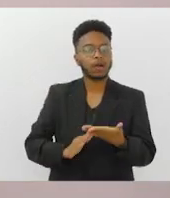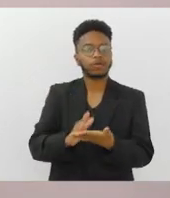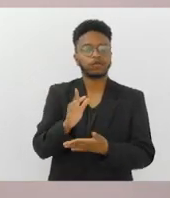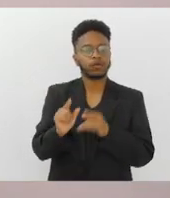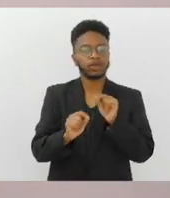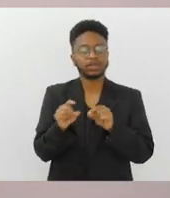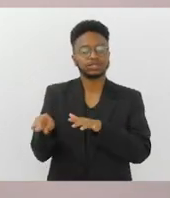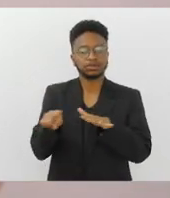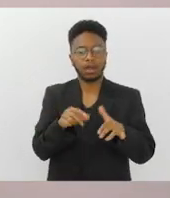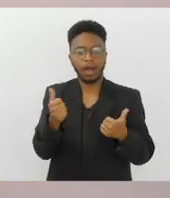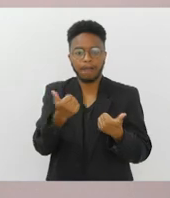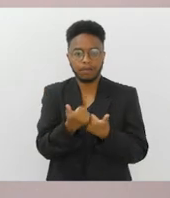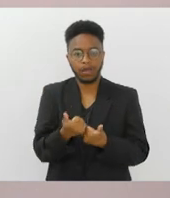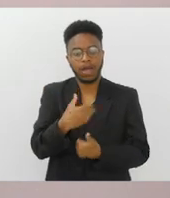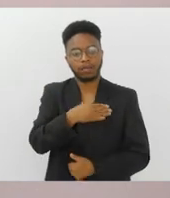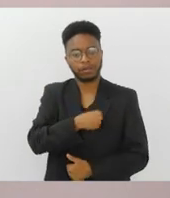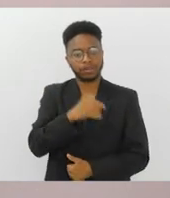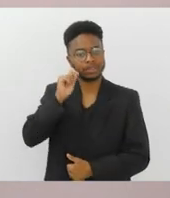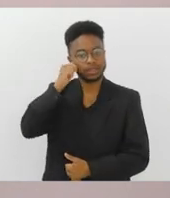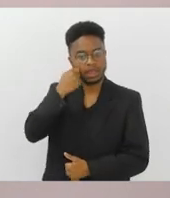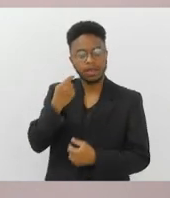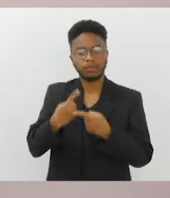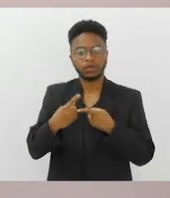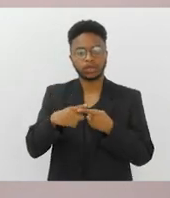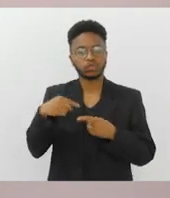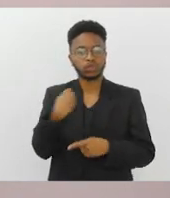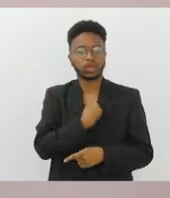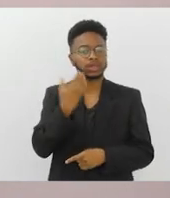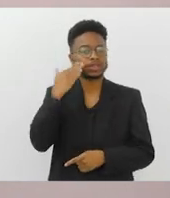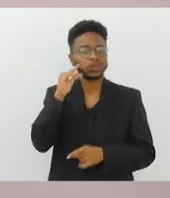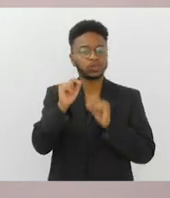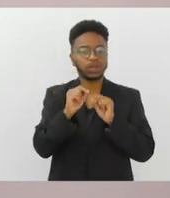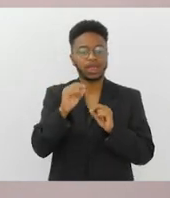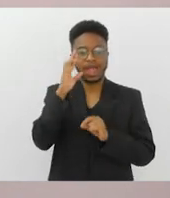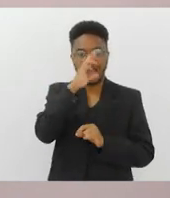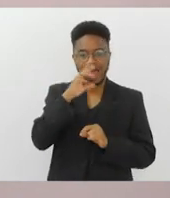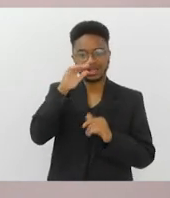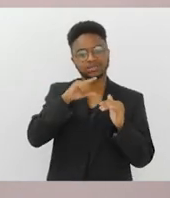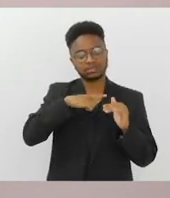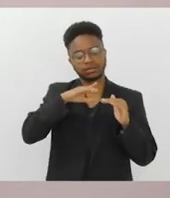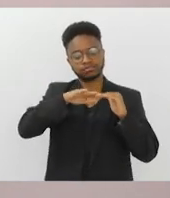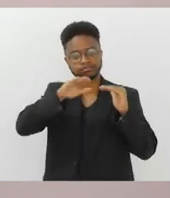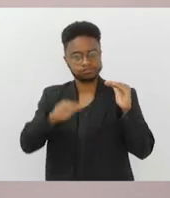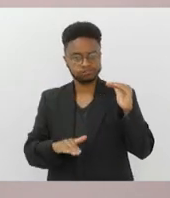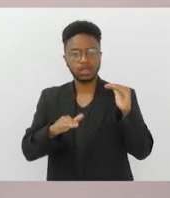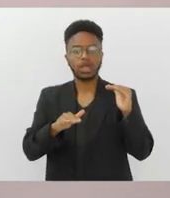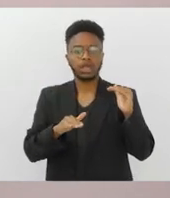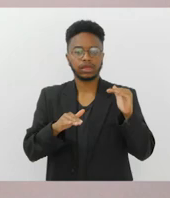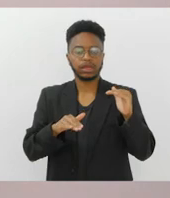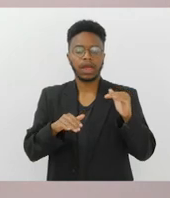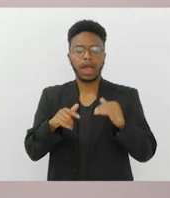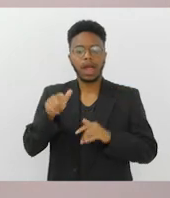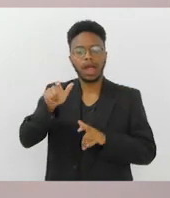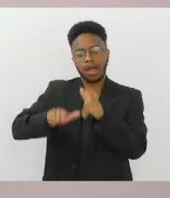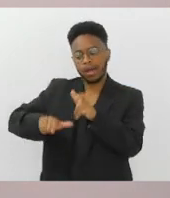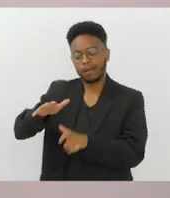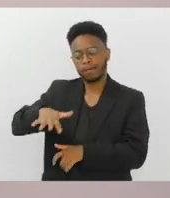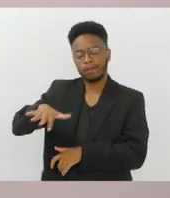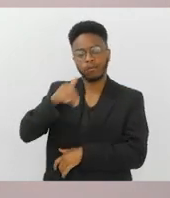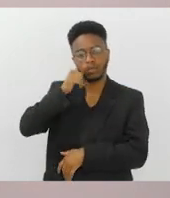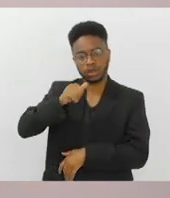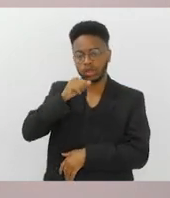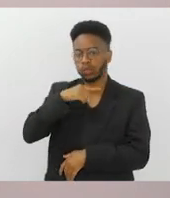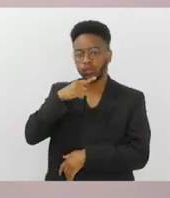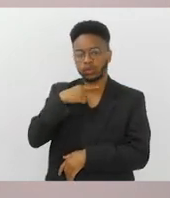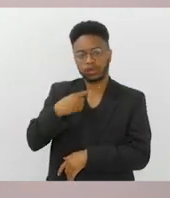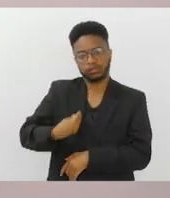de apoio à amamentação negra, entendendo as disparidades de raça como aquilo que afasta as mulheres de dignidade. É uma lei na nossa cidade. A